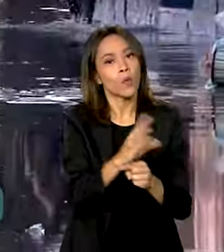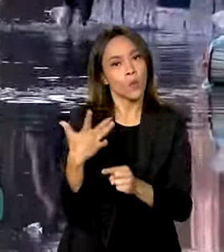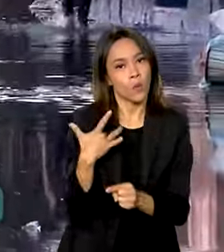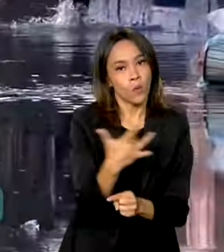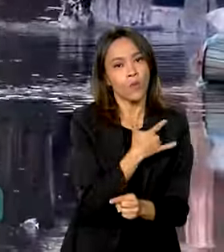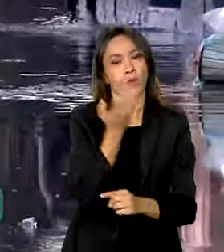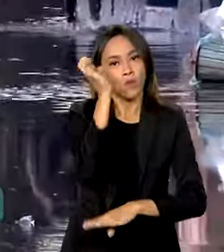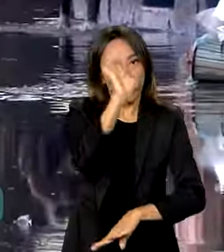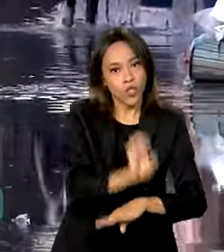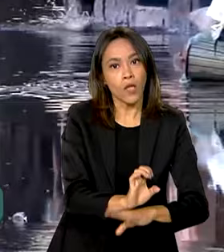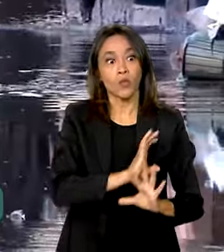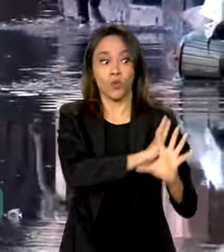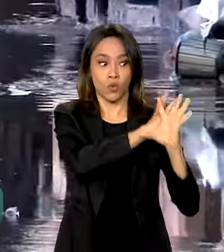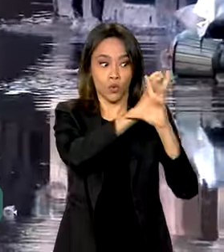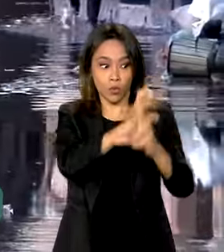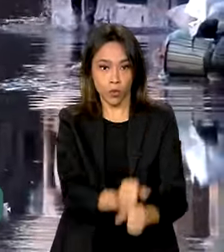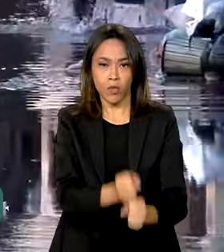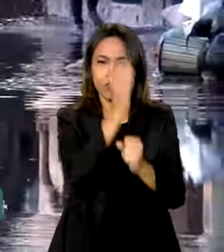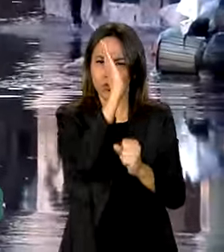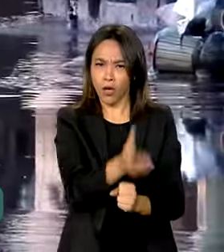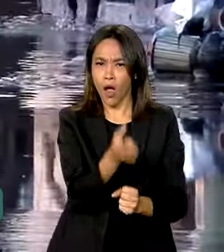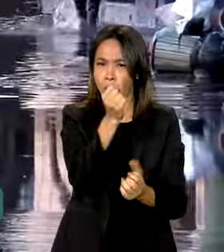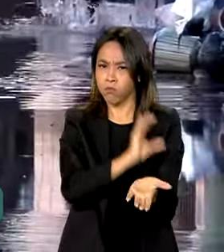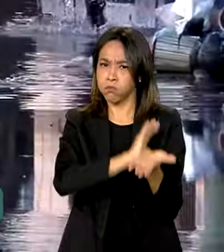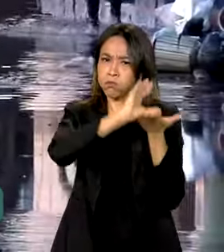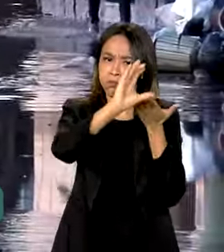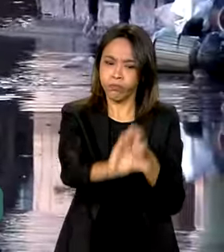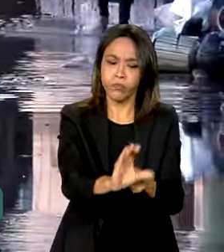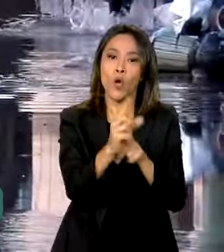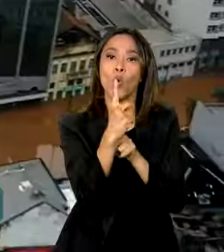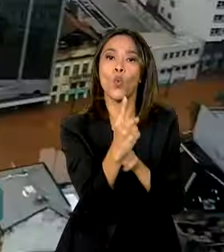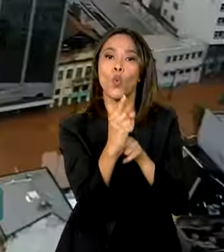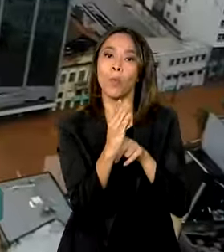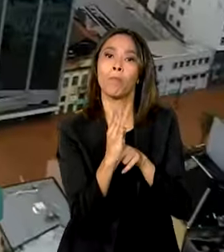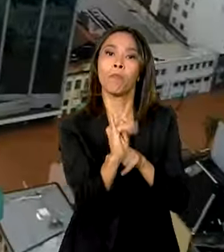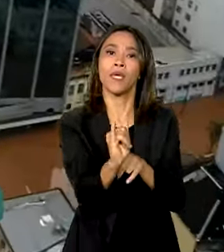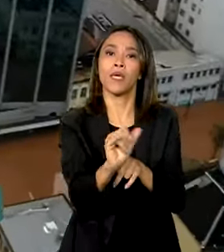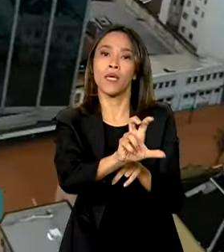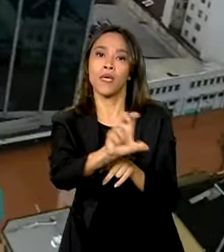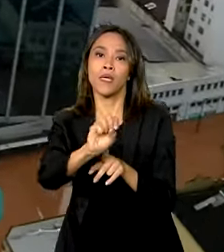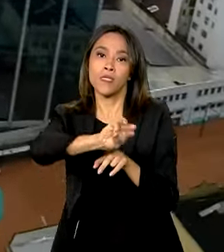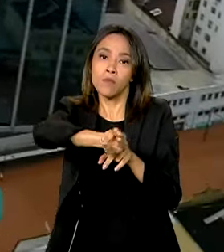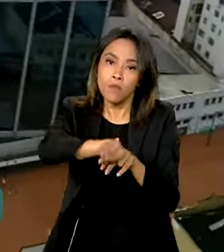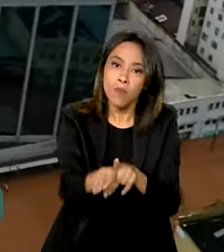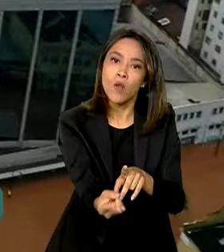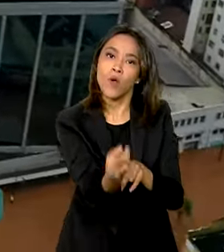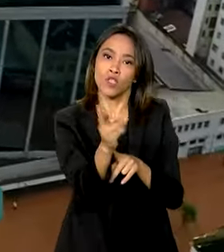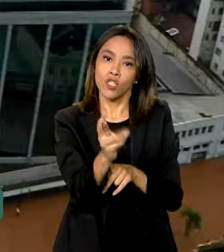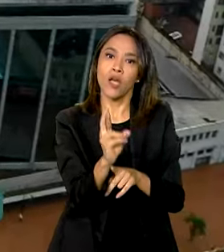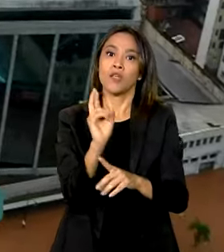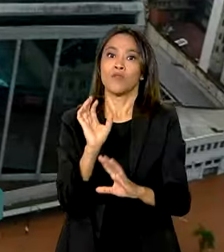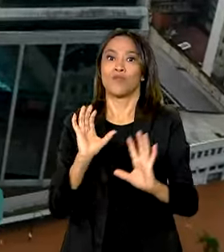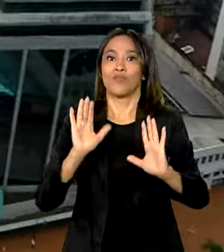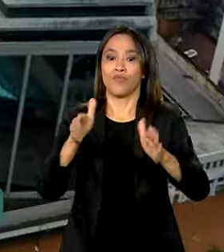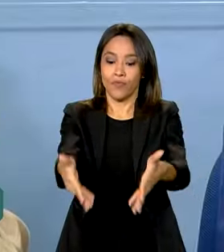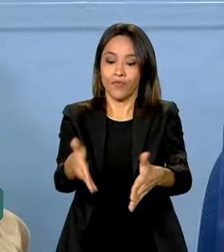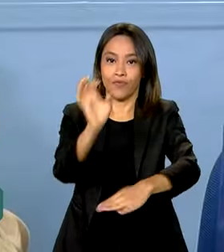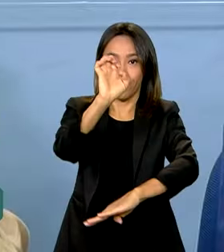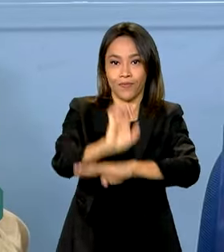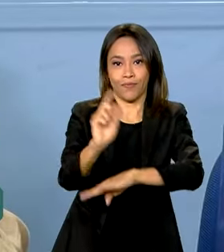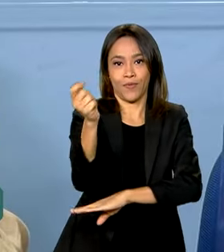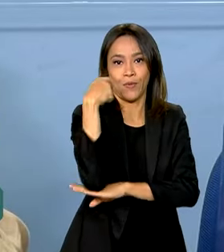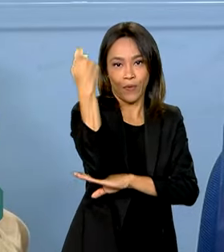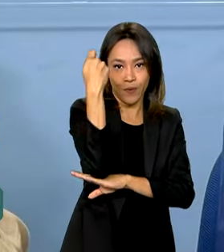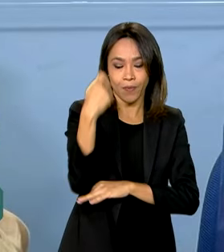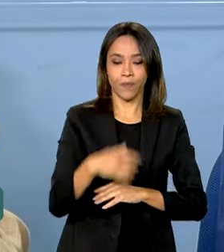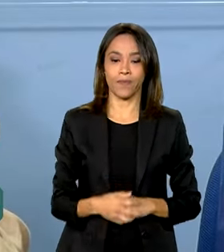Ao todo, a pasta já destinou mais de 1,5 bilhão de reais ao Rio Grande do Sul. Nós